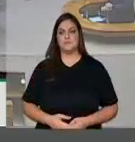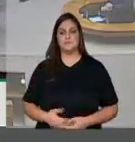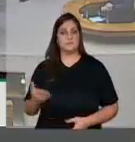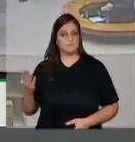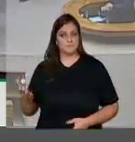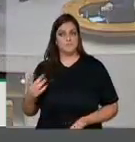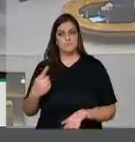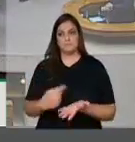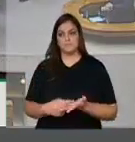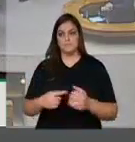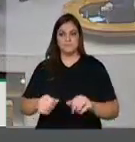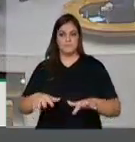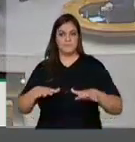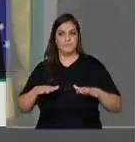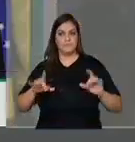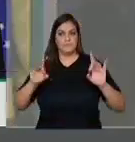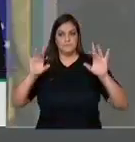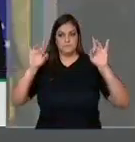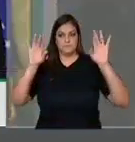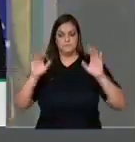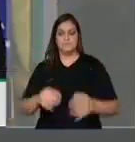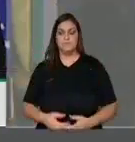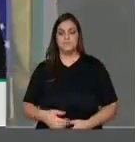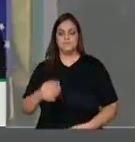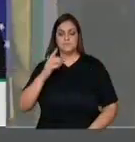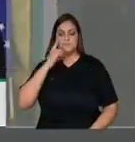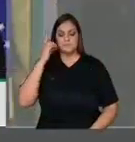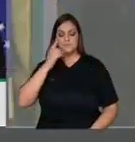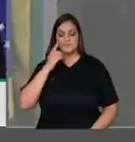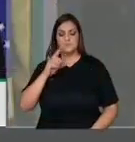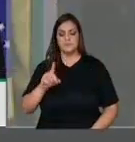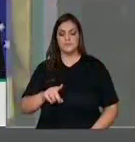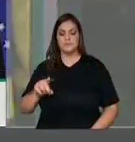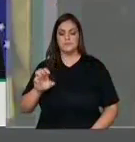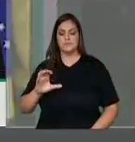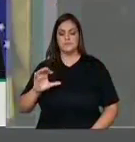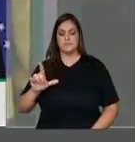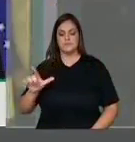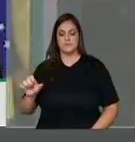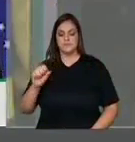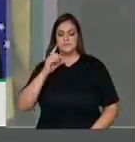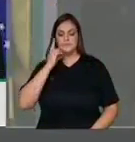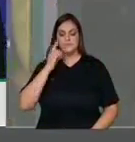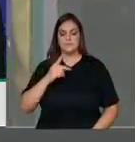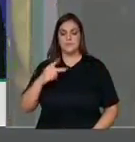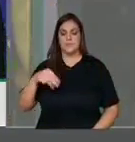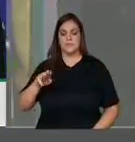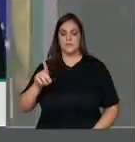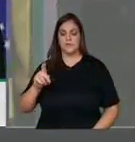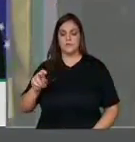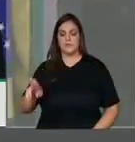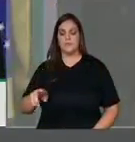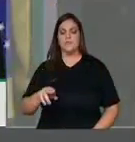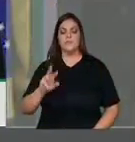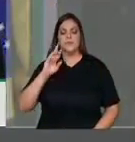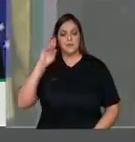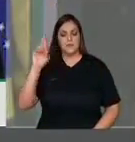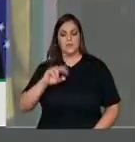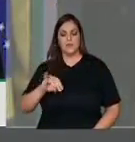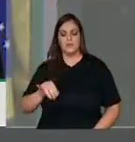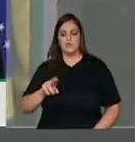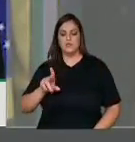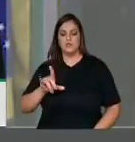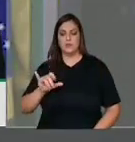solene, deputado federal Zé Carlos, deputado federal Pompeu de Matos, senhor Juliano Medeiros,